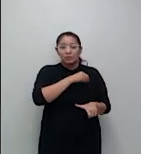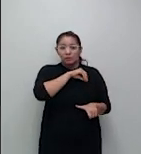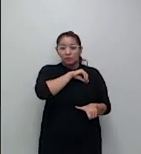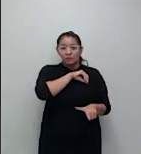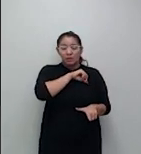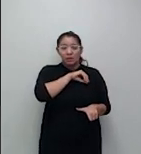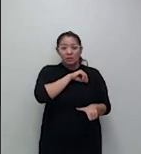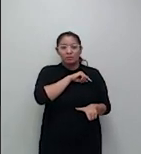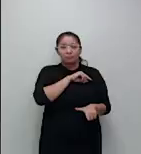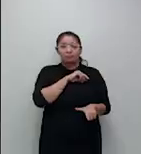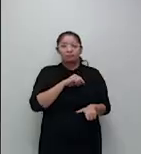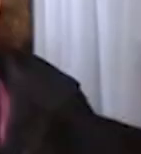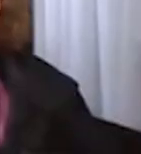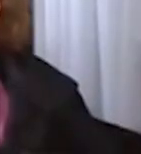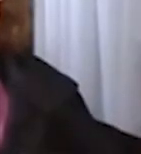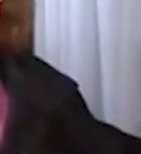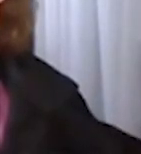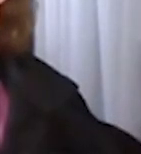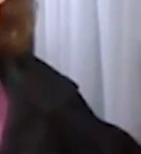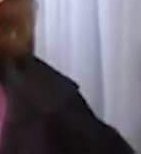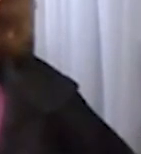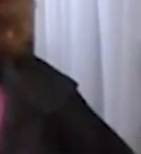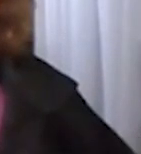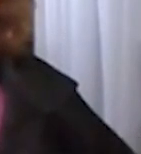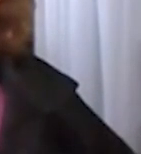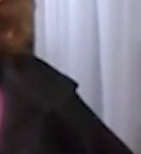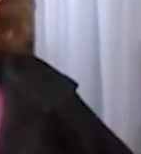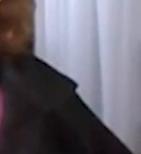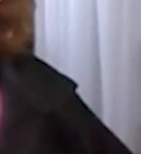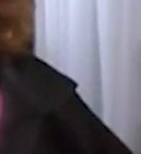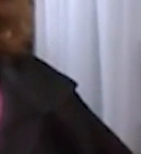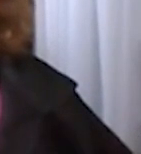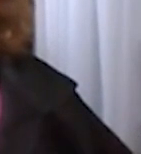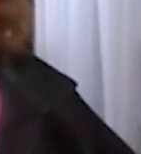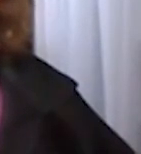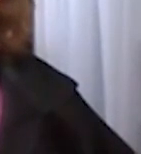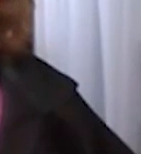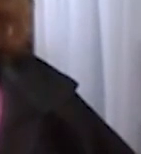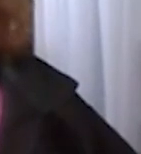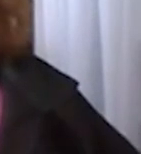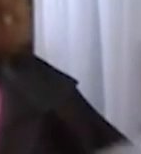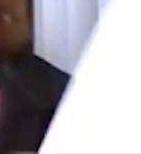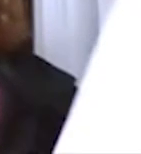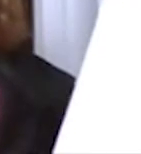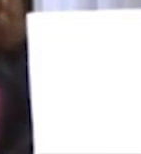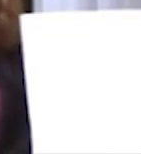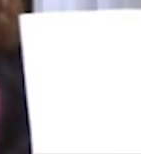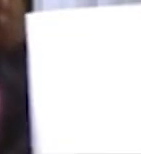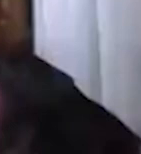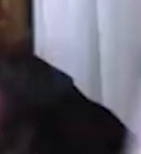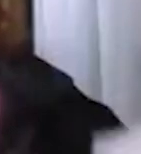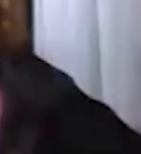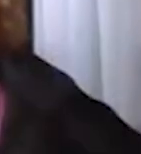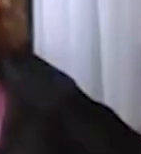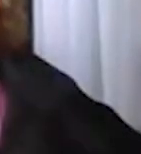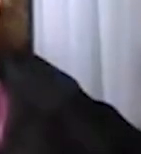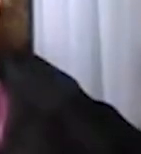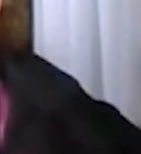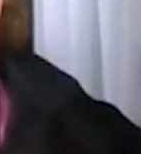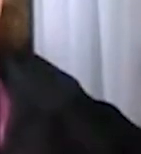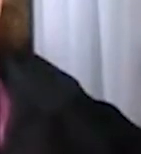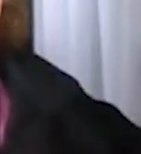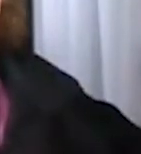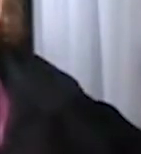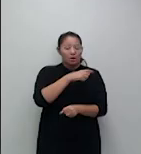pessoal. Para o ministro, há plena incidência desta prescrição sobre as parcelas não quitadas do empréstimo vencidas entre 2007